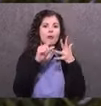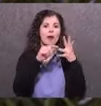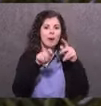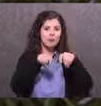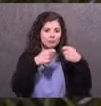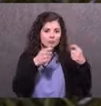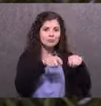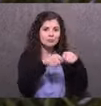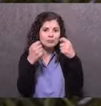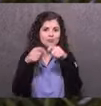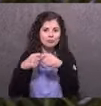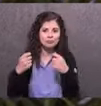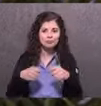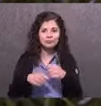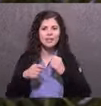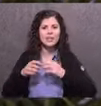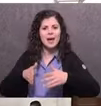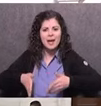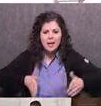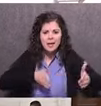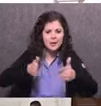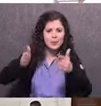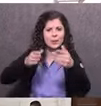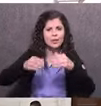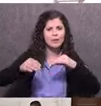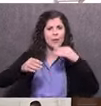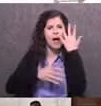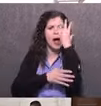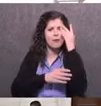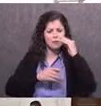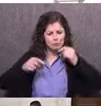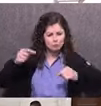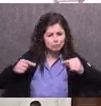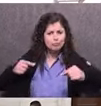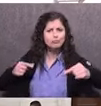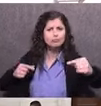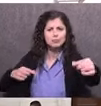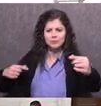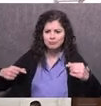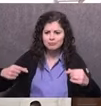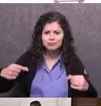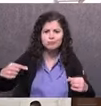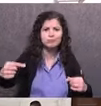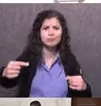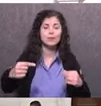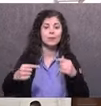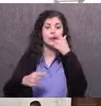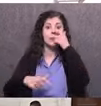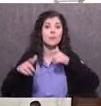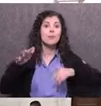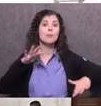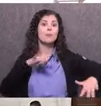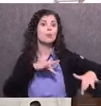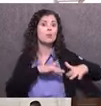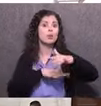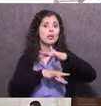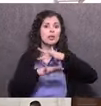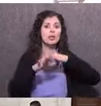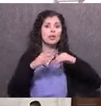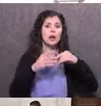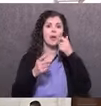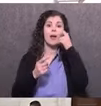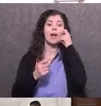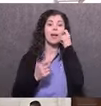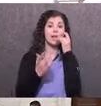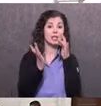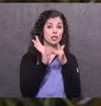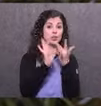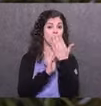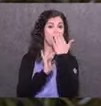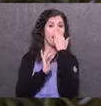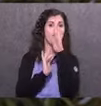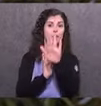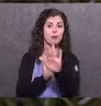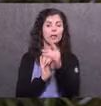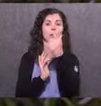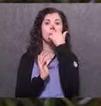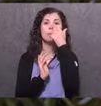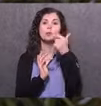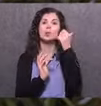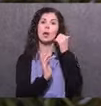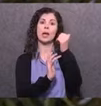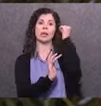pelo caminho. Toda esta multidão, tanto os que iam à frente de Jesus como os que vinham